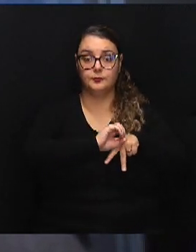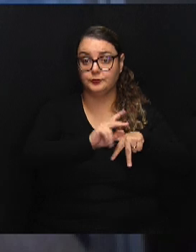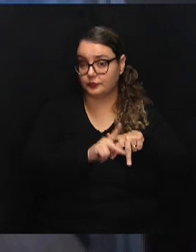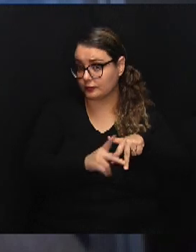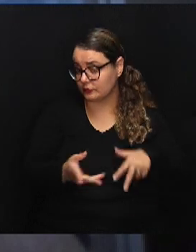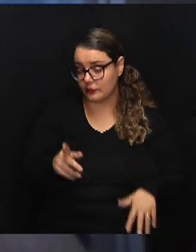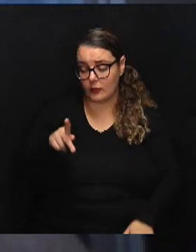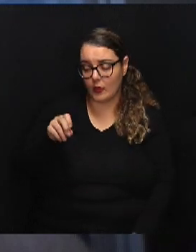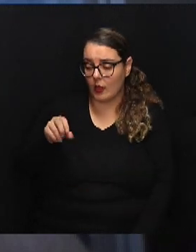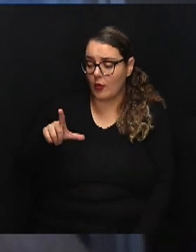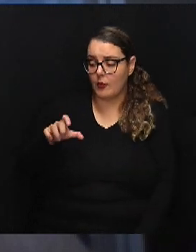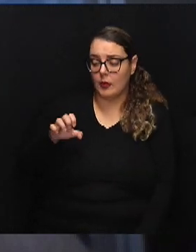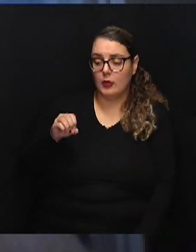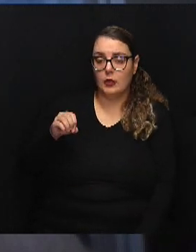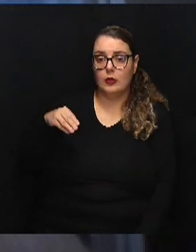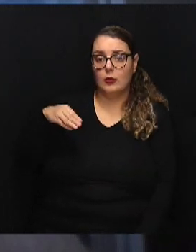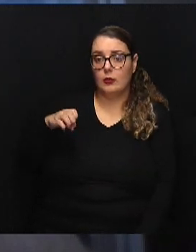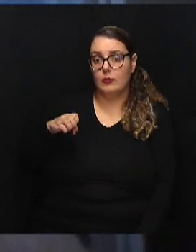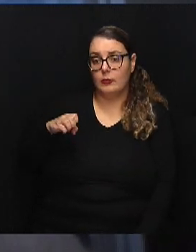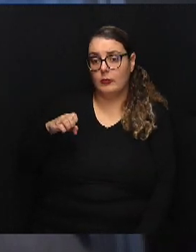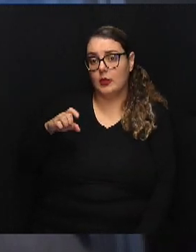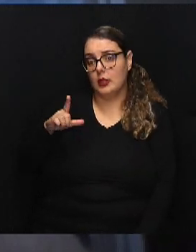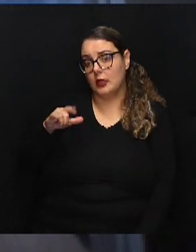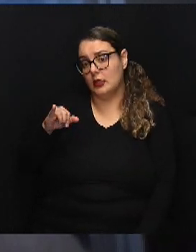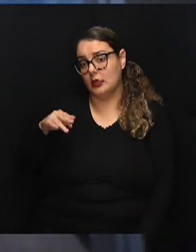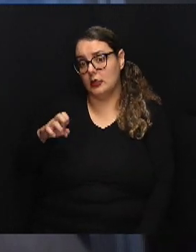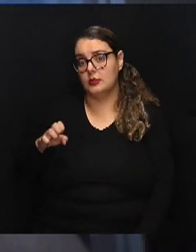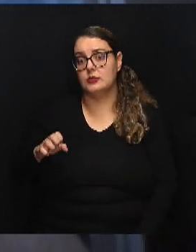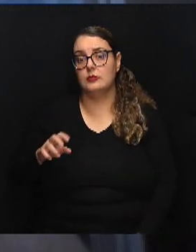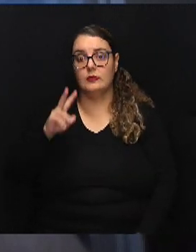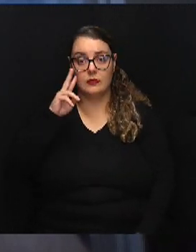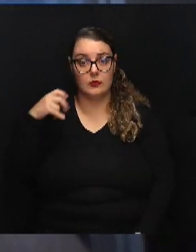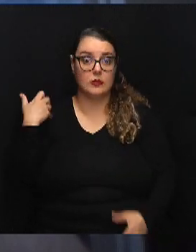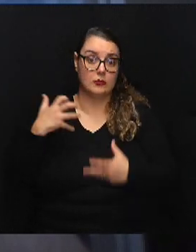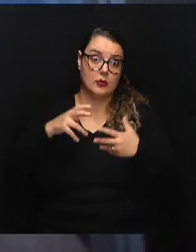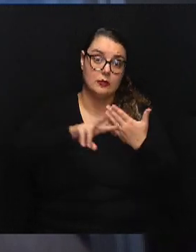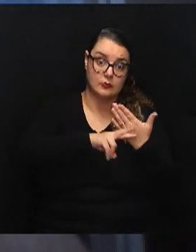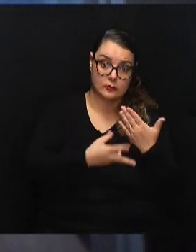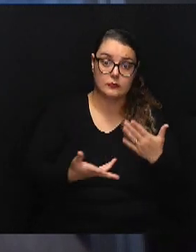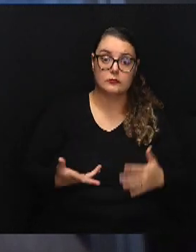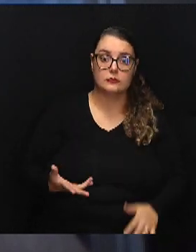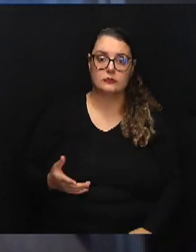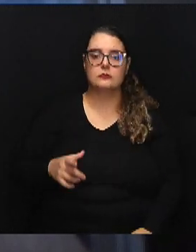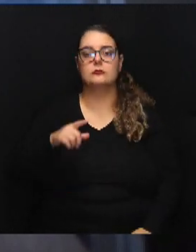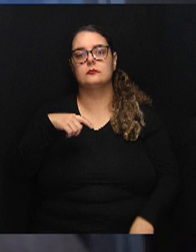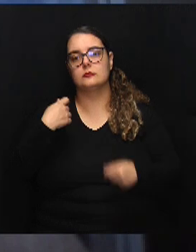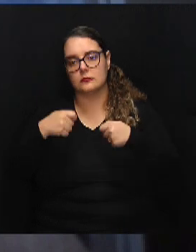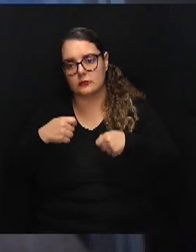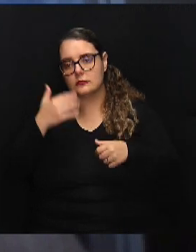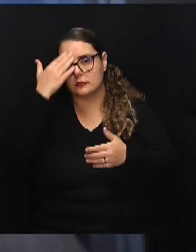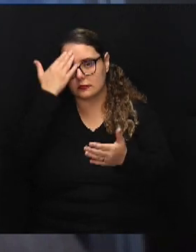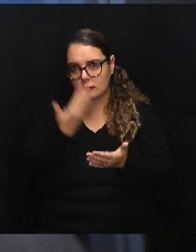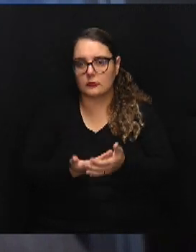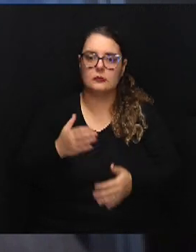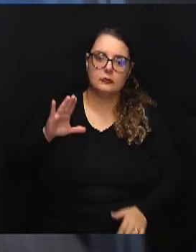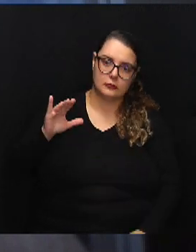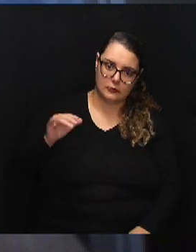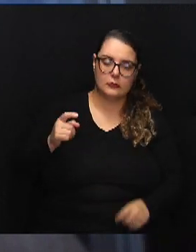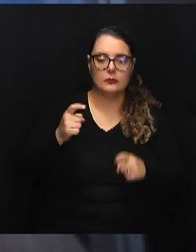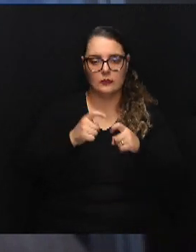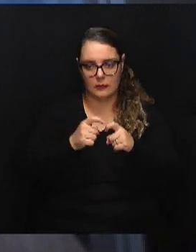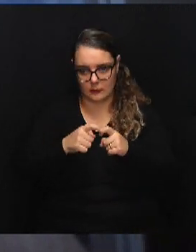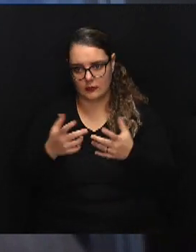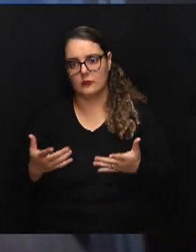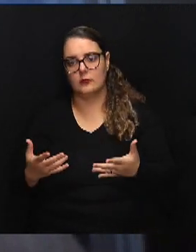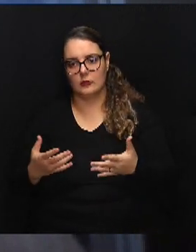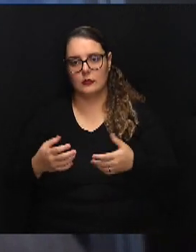não costuma ver, a gente vê pessoas mais velhas com sequelas. Então, a gente tem que dar um crédito à ciência e a médicos que sejam